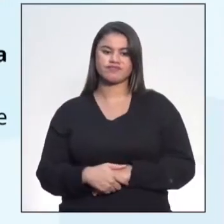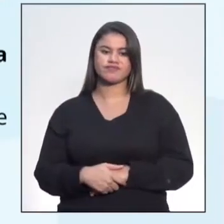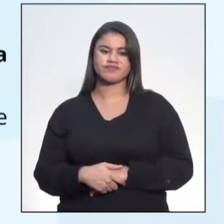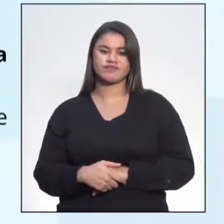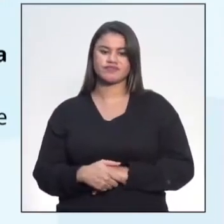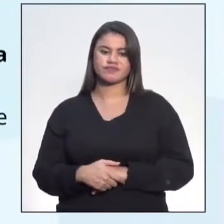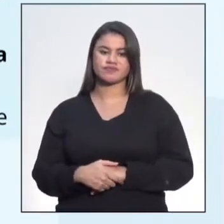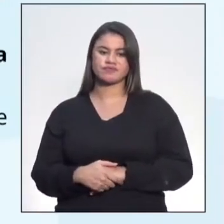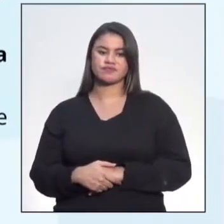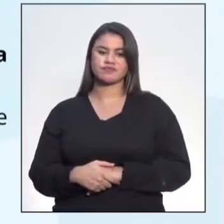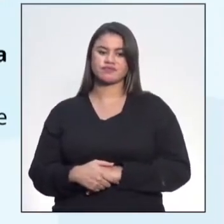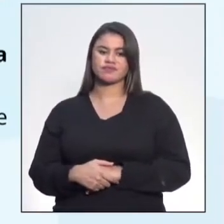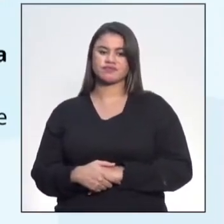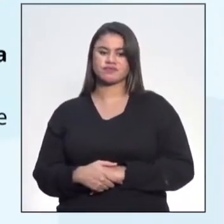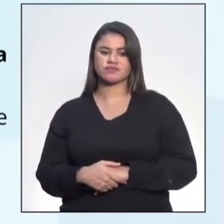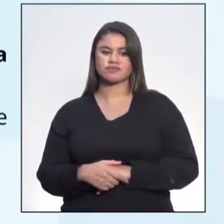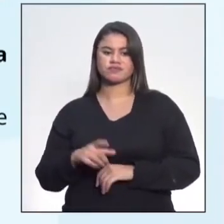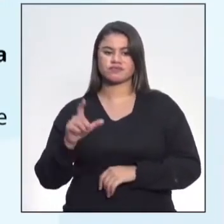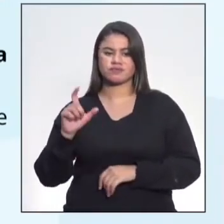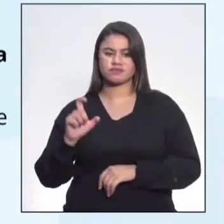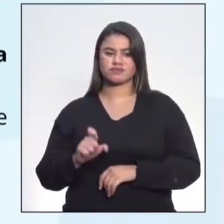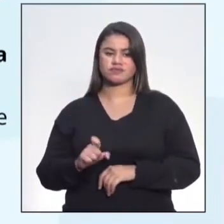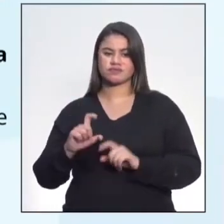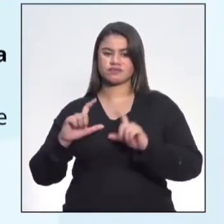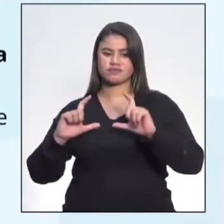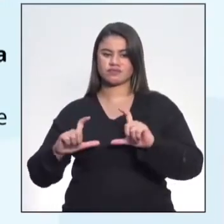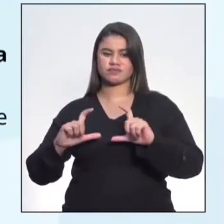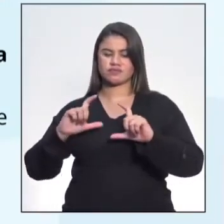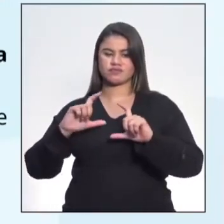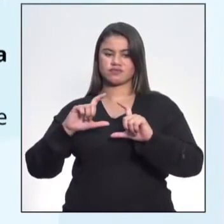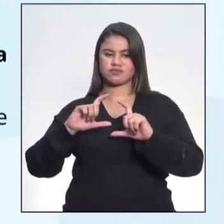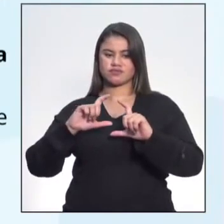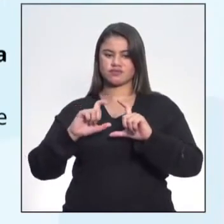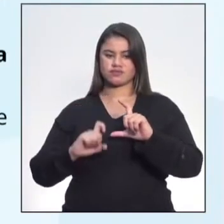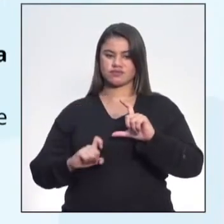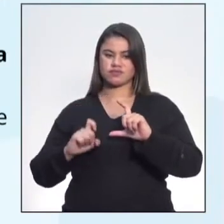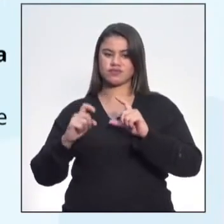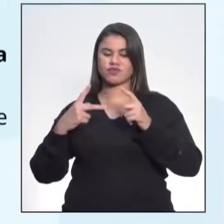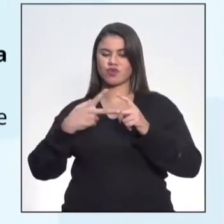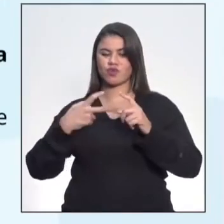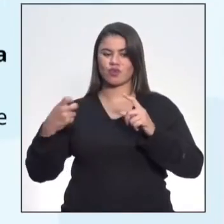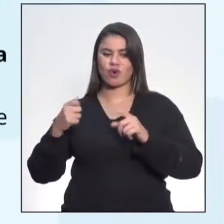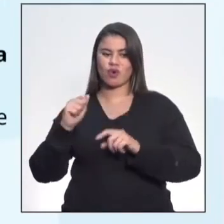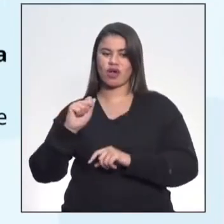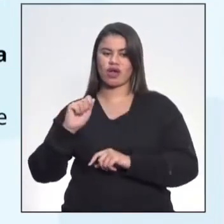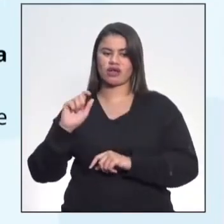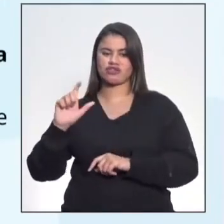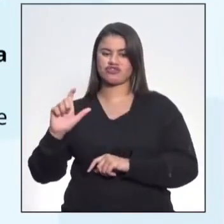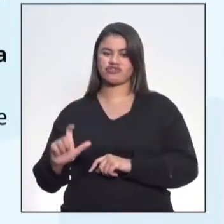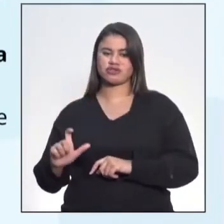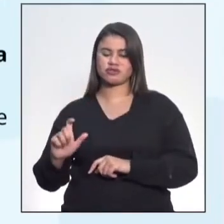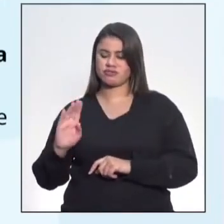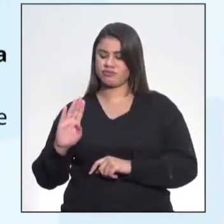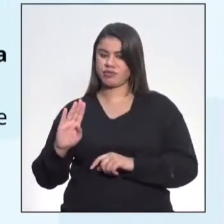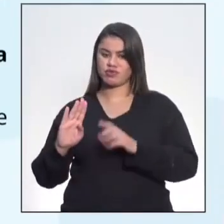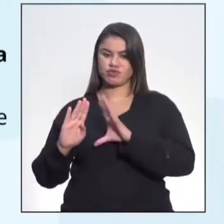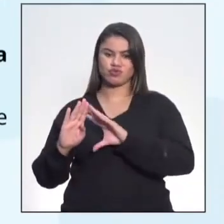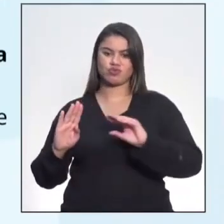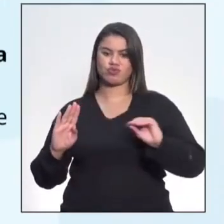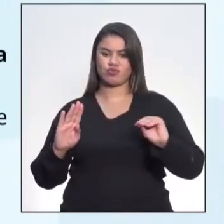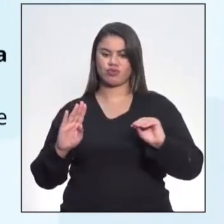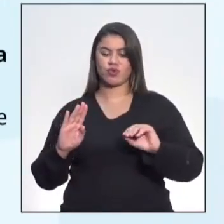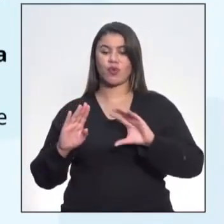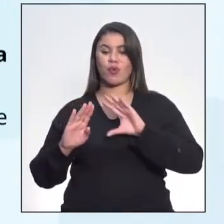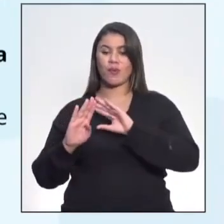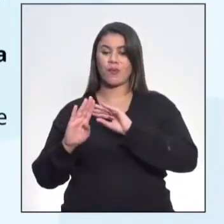primeiro parágrafo. F de x igual a AX. Está vendo que o B sumiu? Então, quando você não tem o